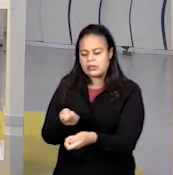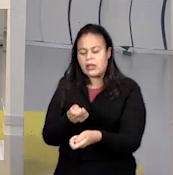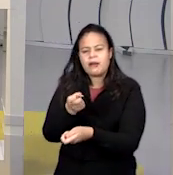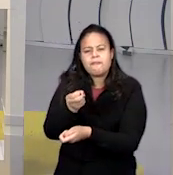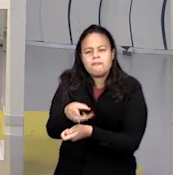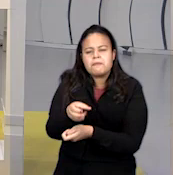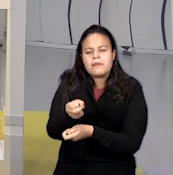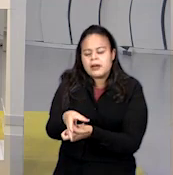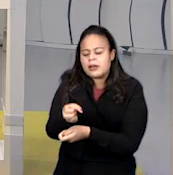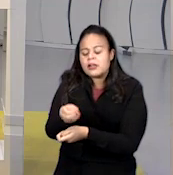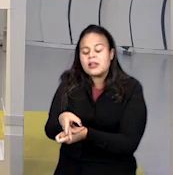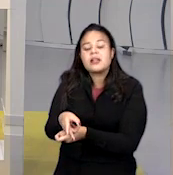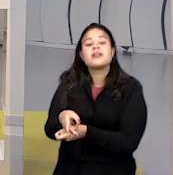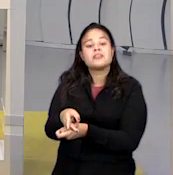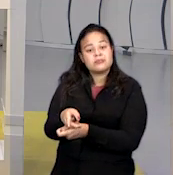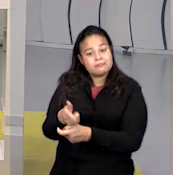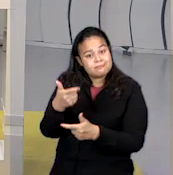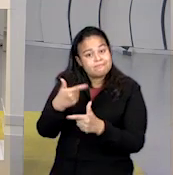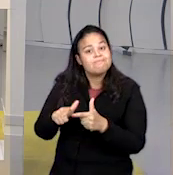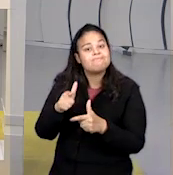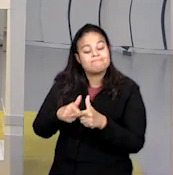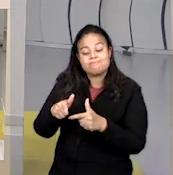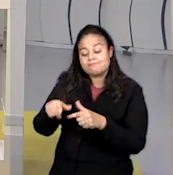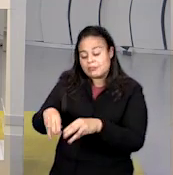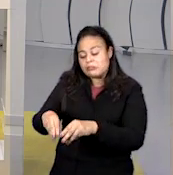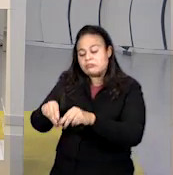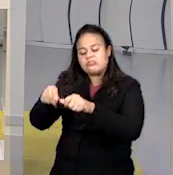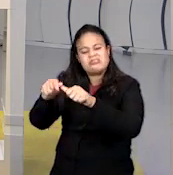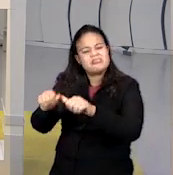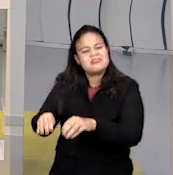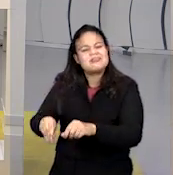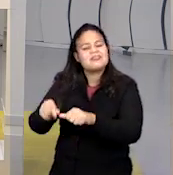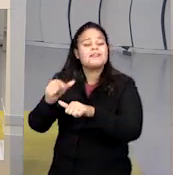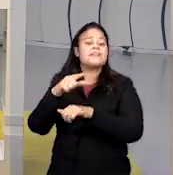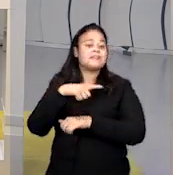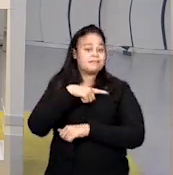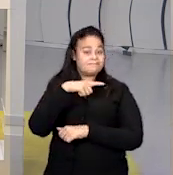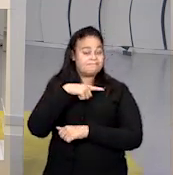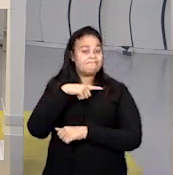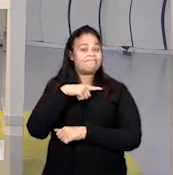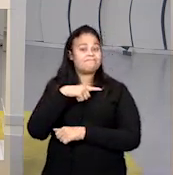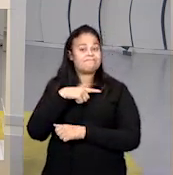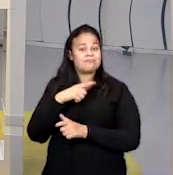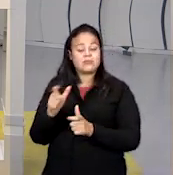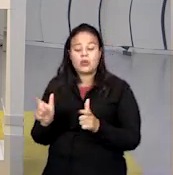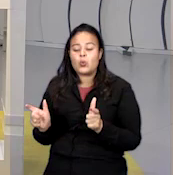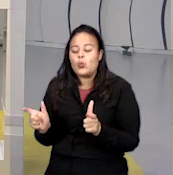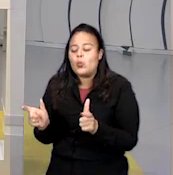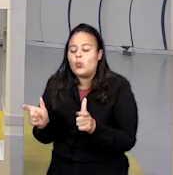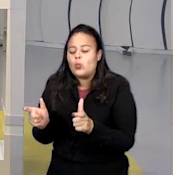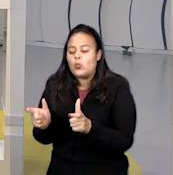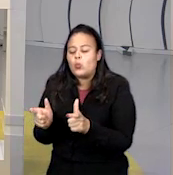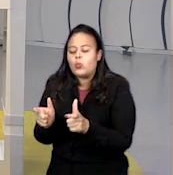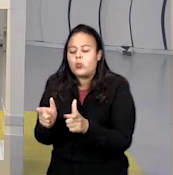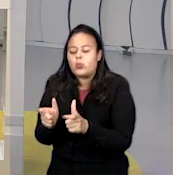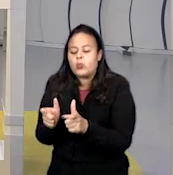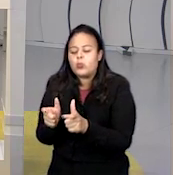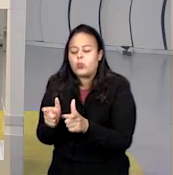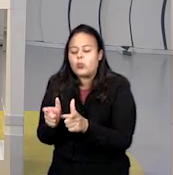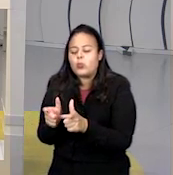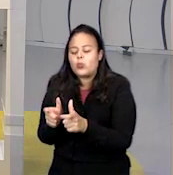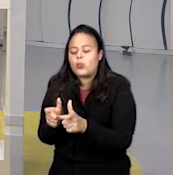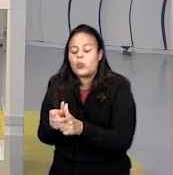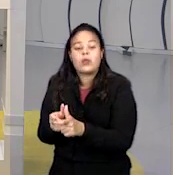plantações, acabam afetando o solo, acabam, por exemplo, eliminando micro-organismos,